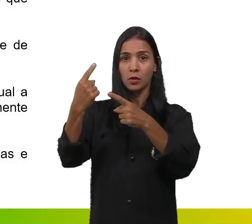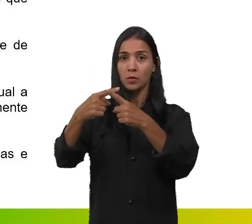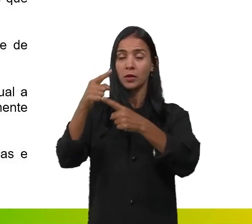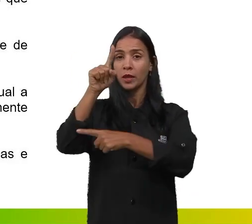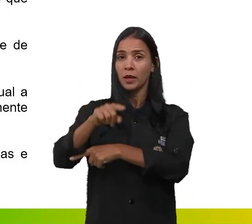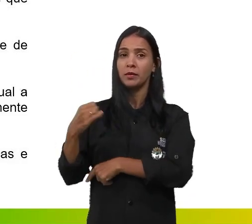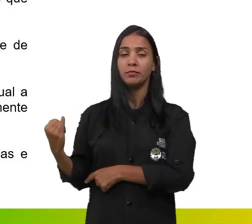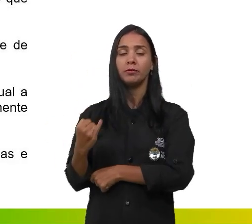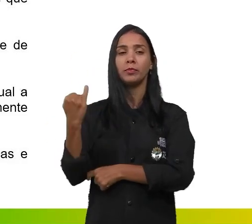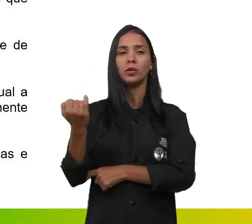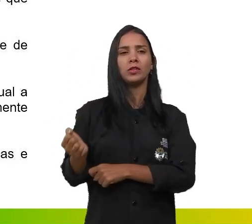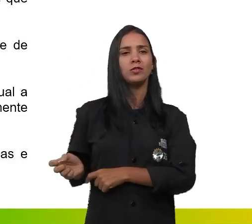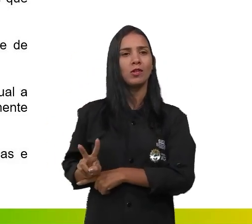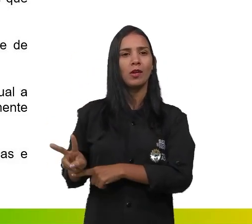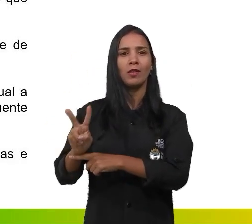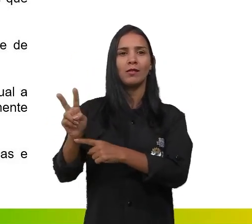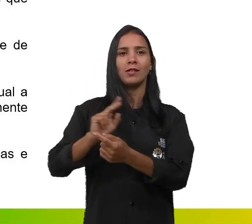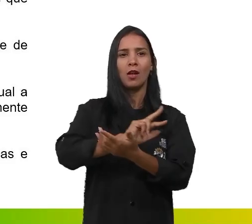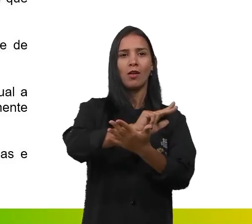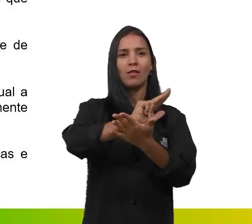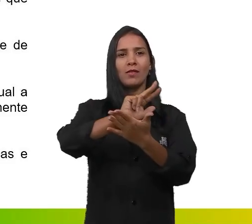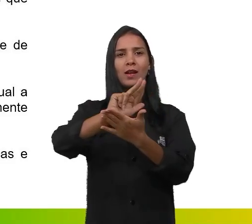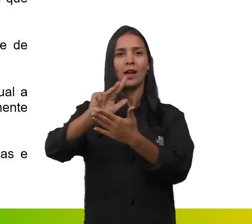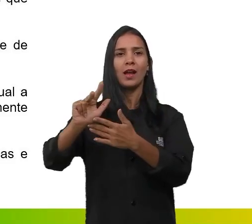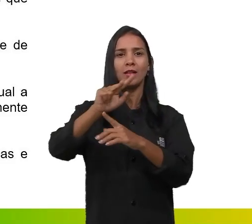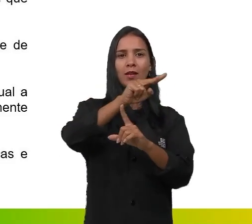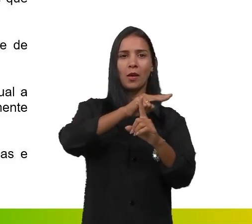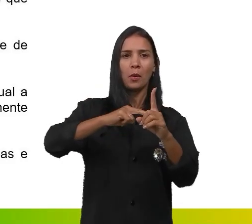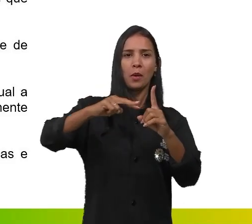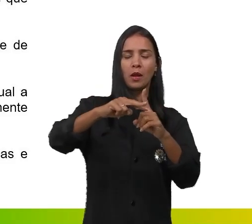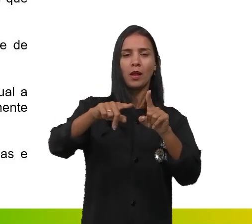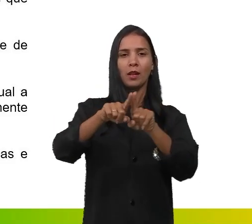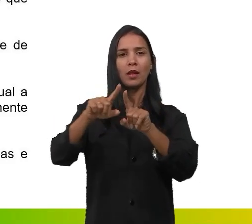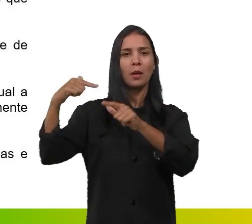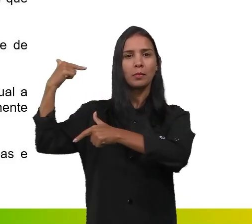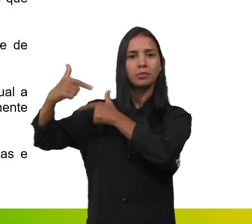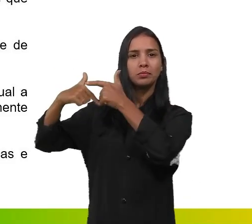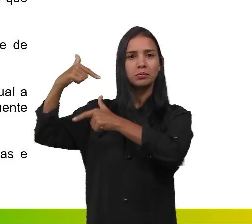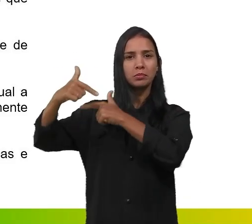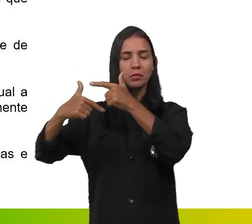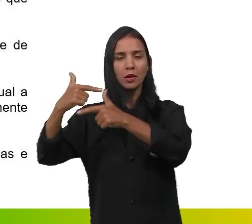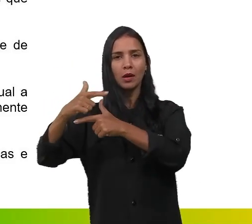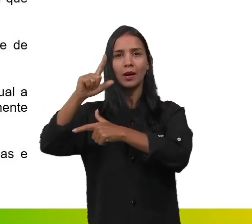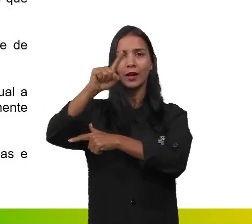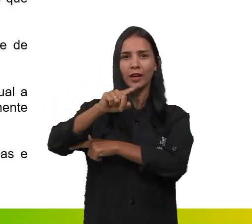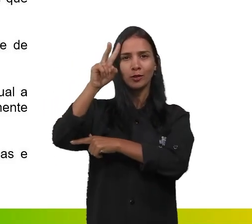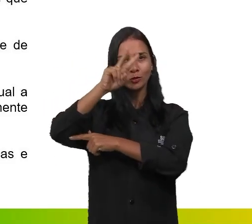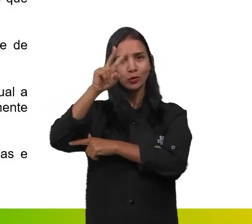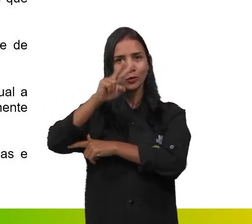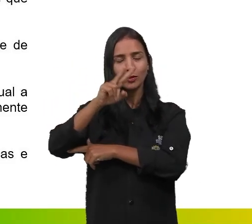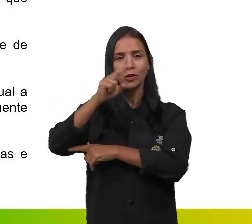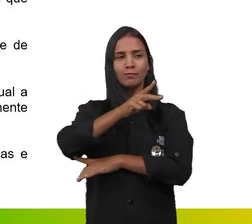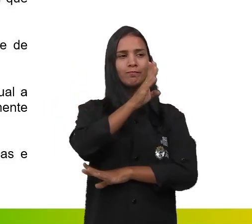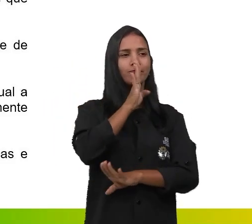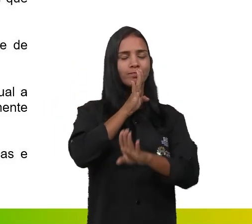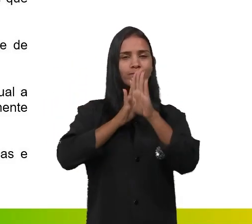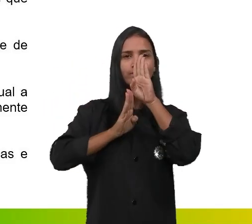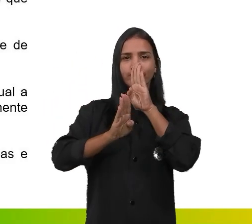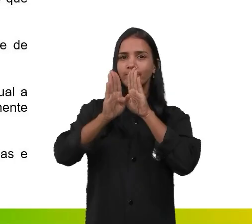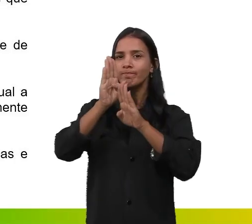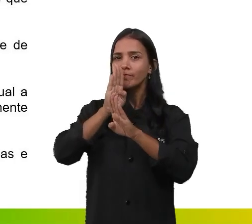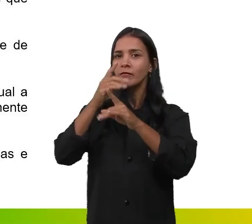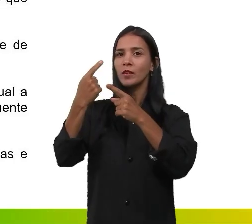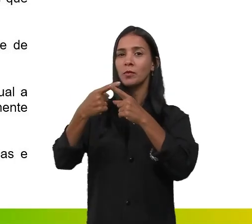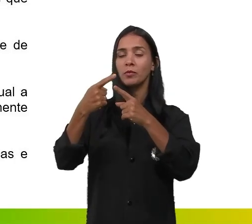para a valorização das cosmovisões e tradições que foram historicamente